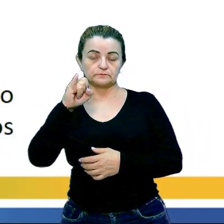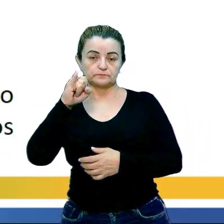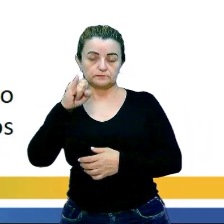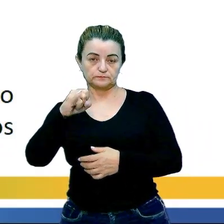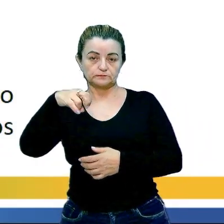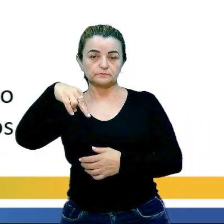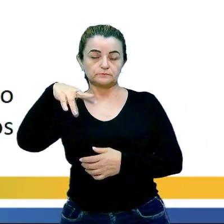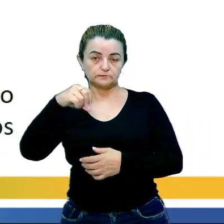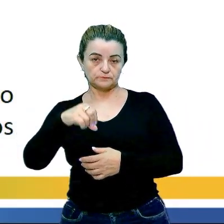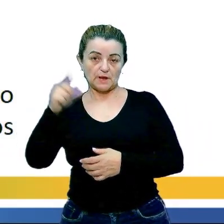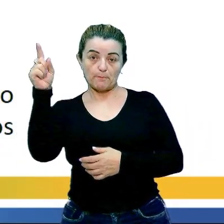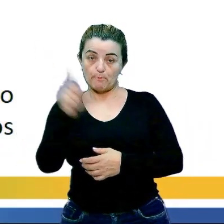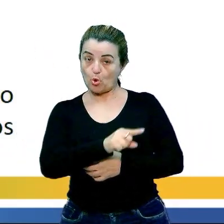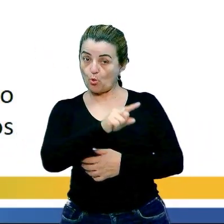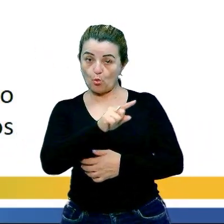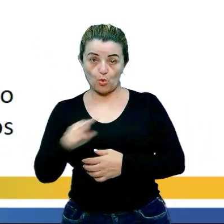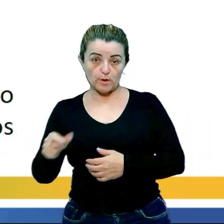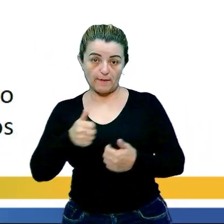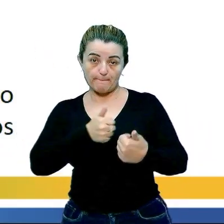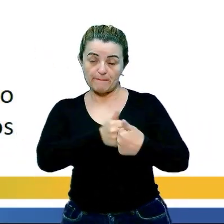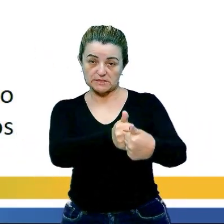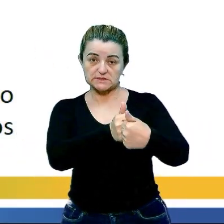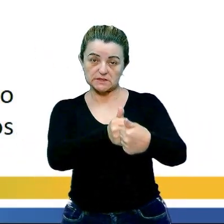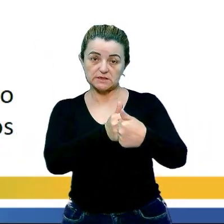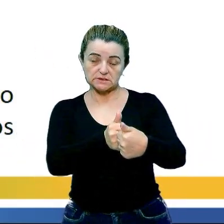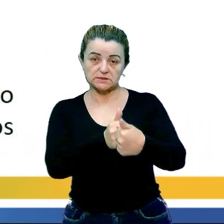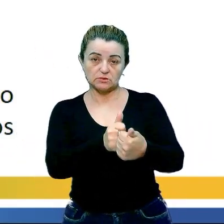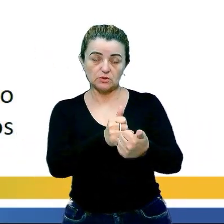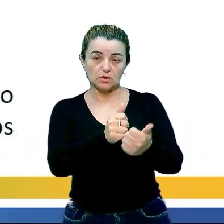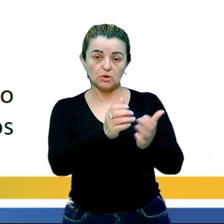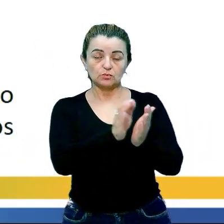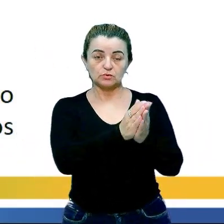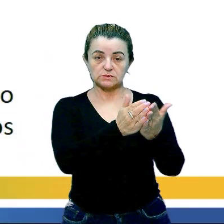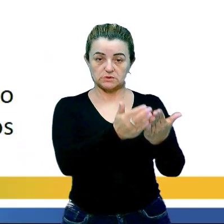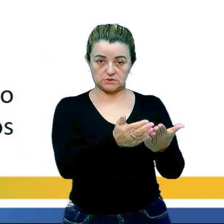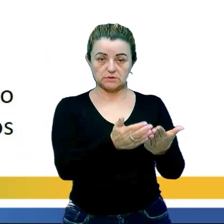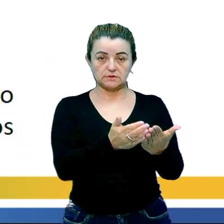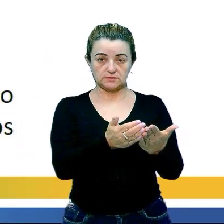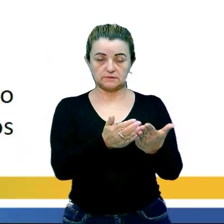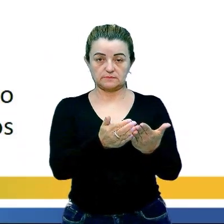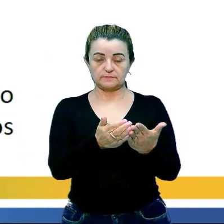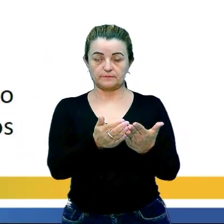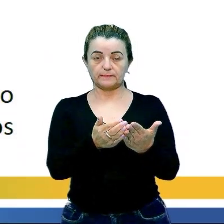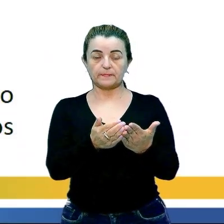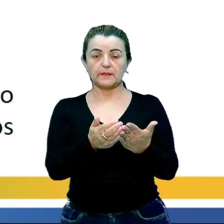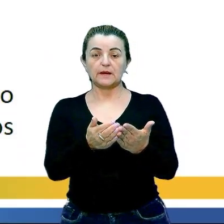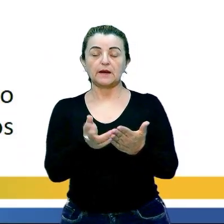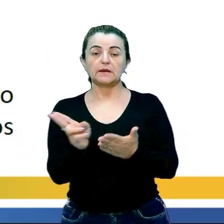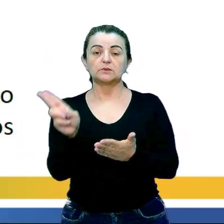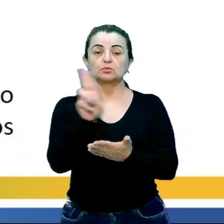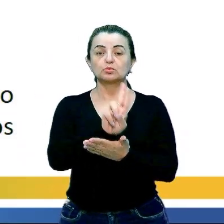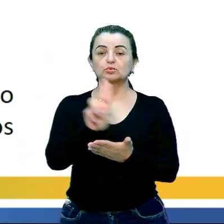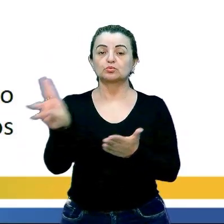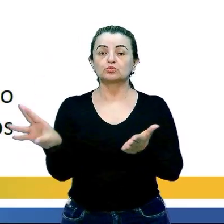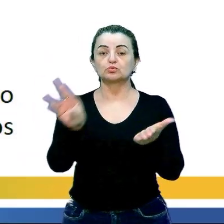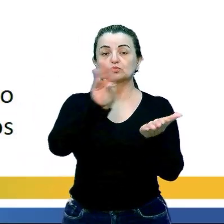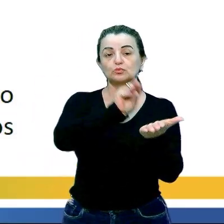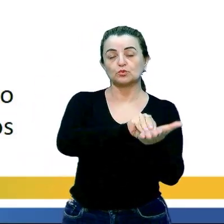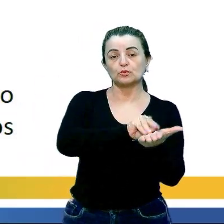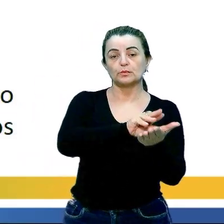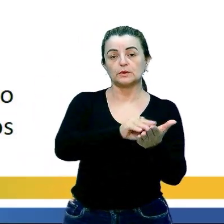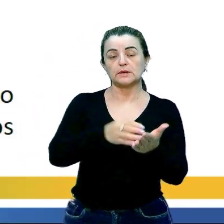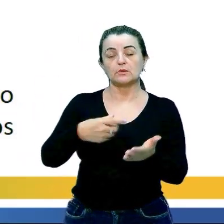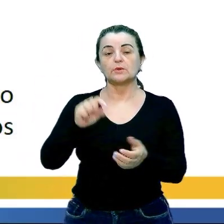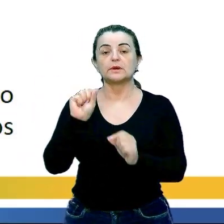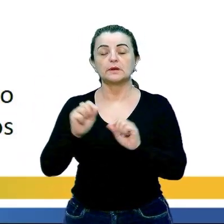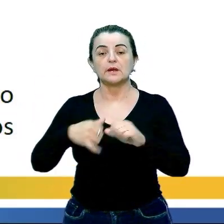vai unir novamente o império e escolher Bizâncio como a capital, rebatizando ela com o nome de